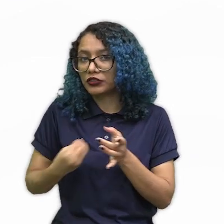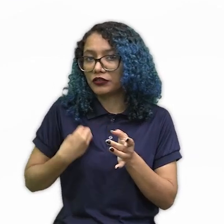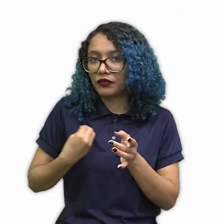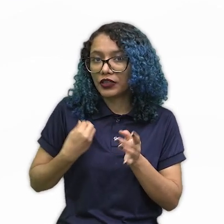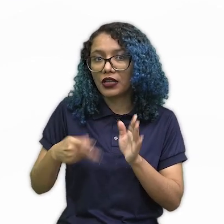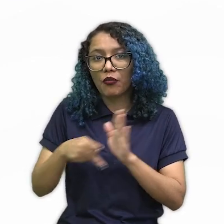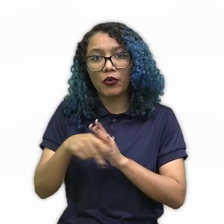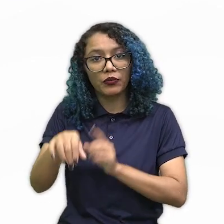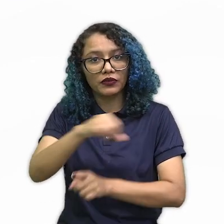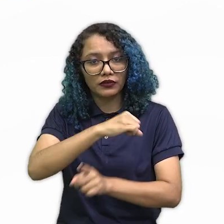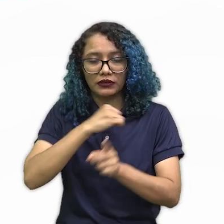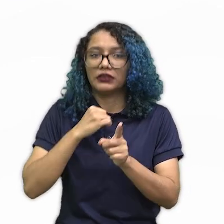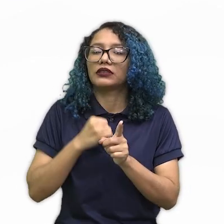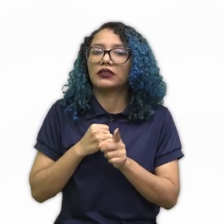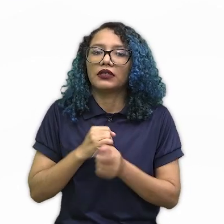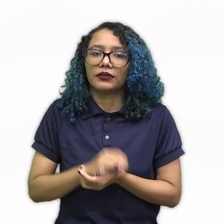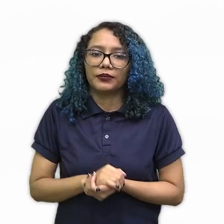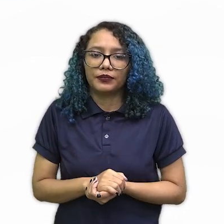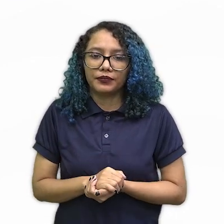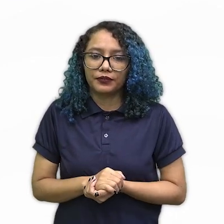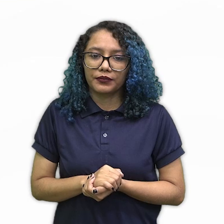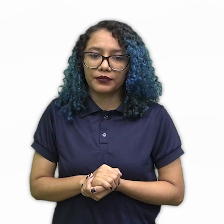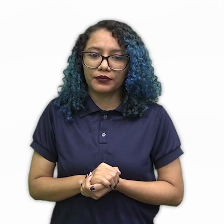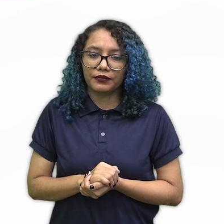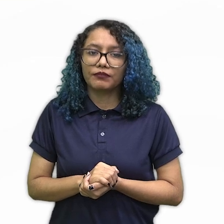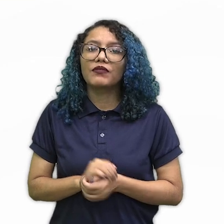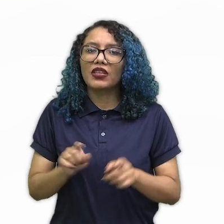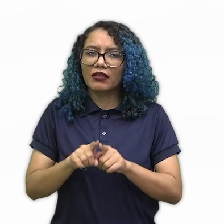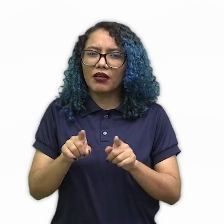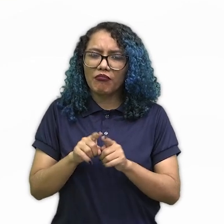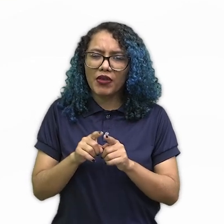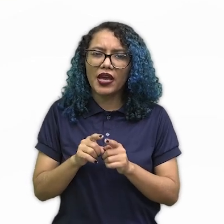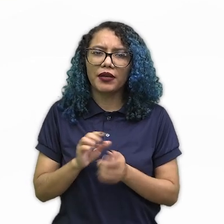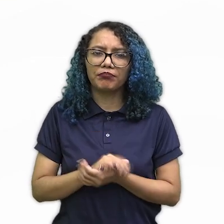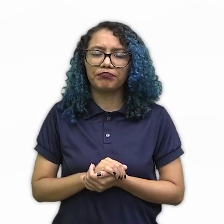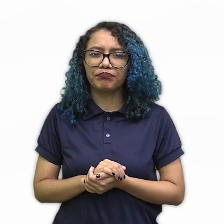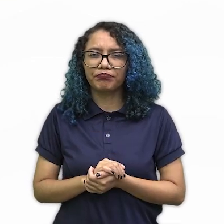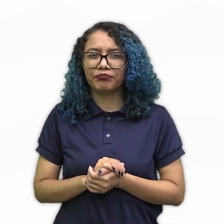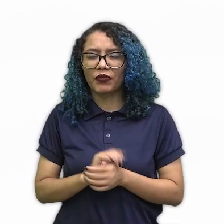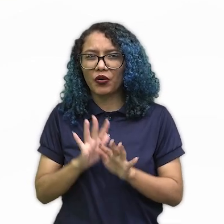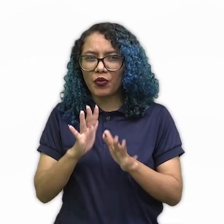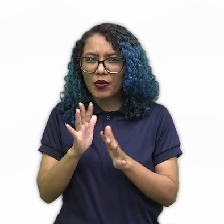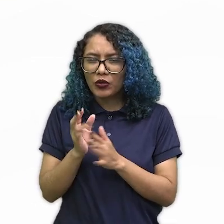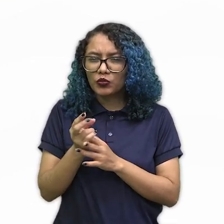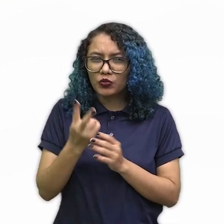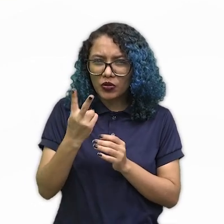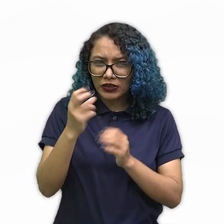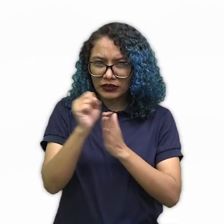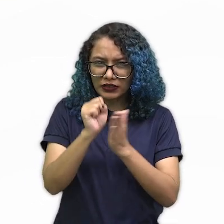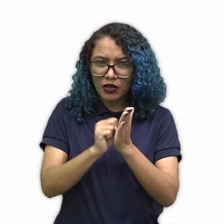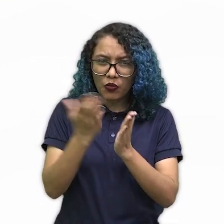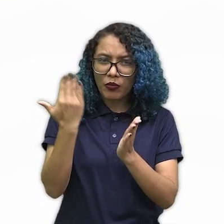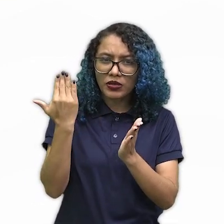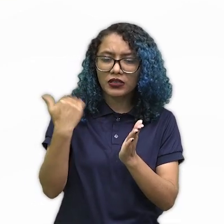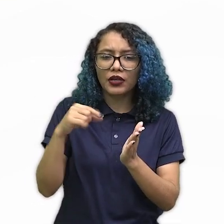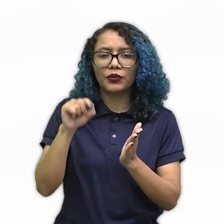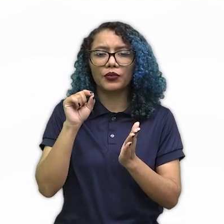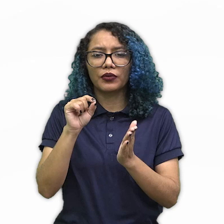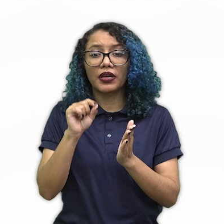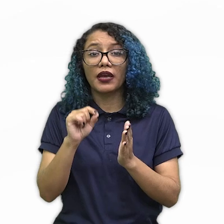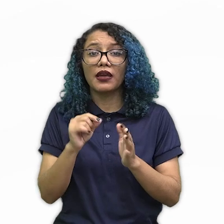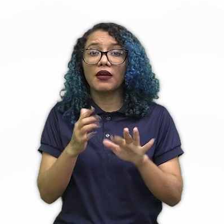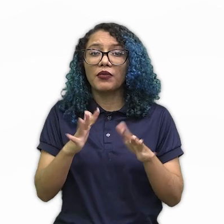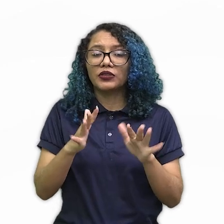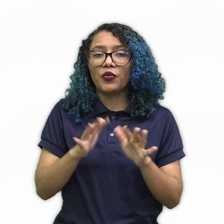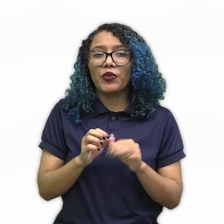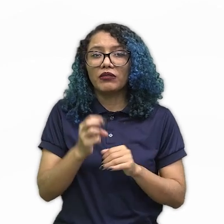sociedade. Nós tivemos ao longo dos dois últimos séculos, pelo menos 3